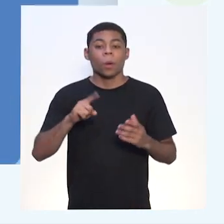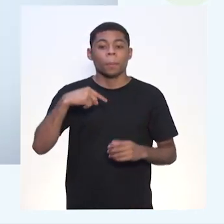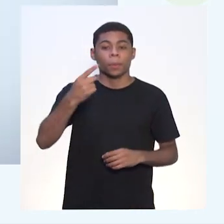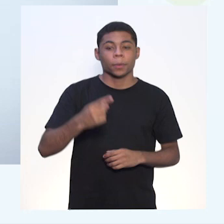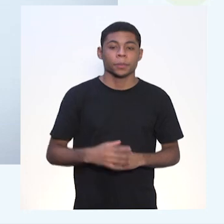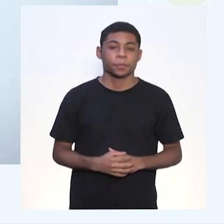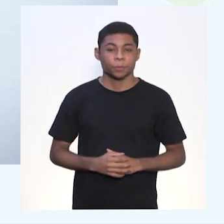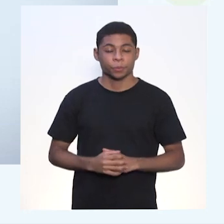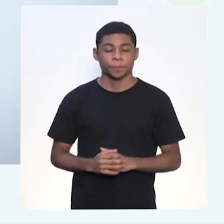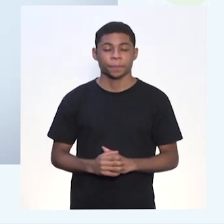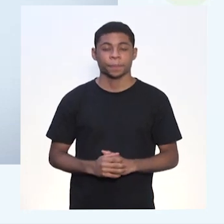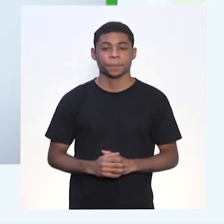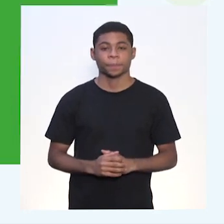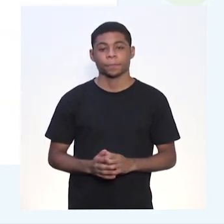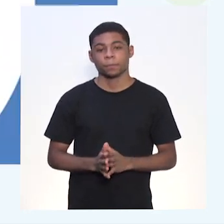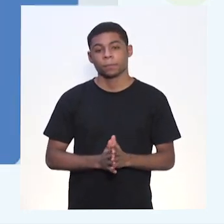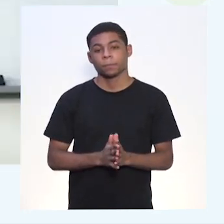falar?